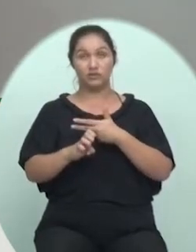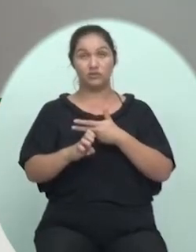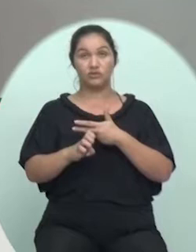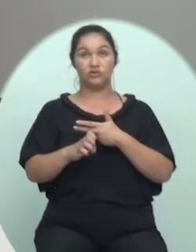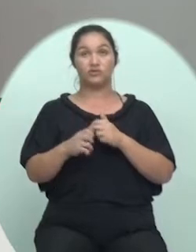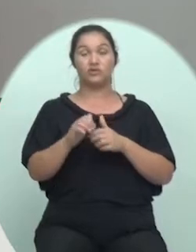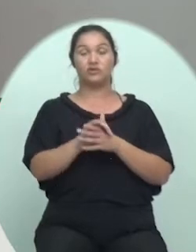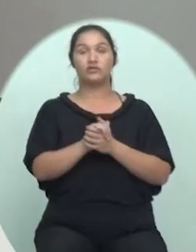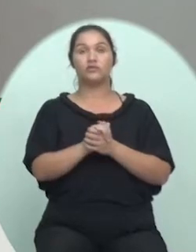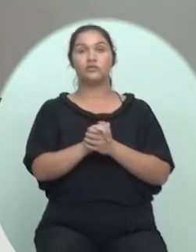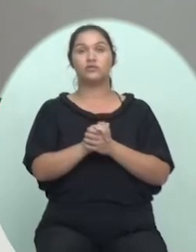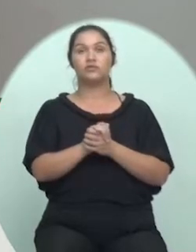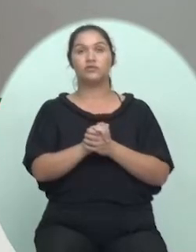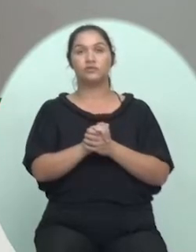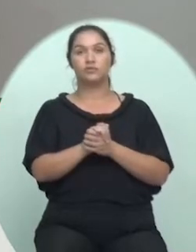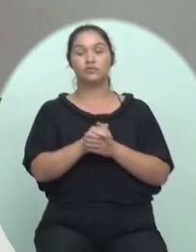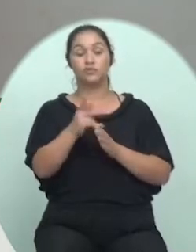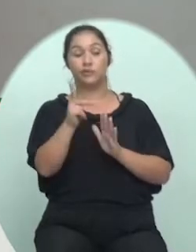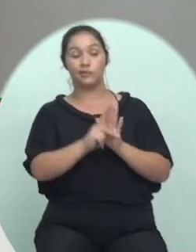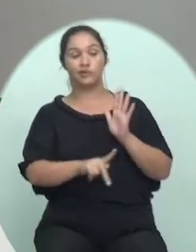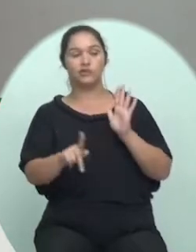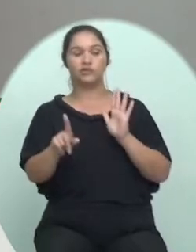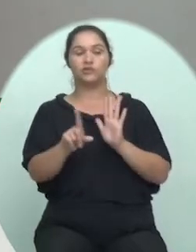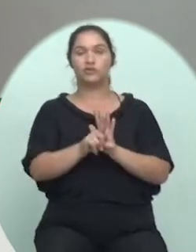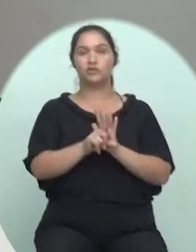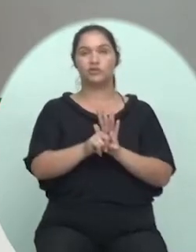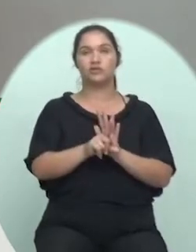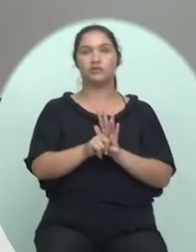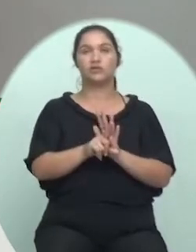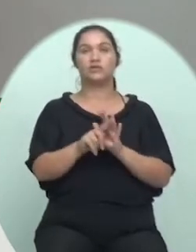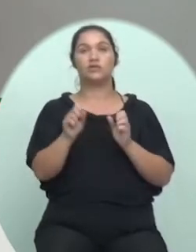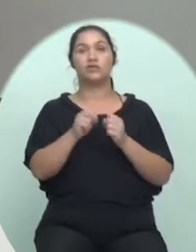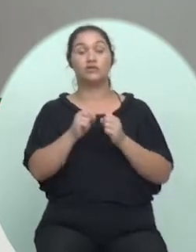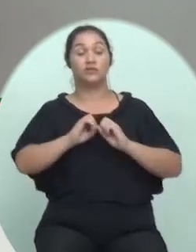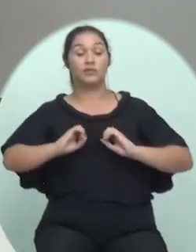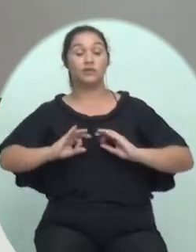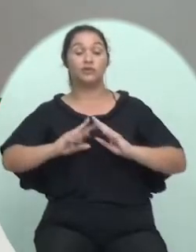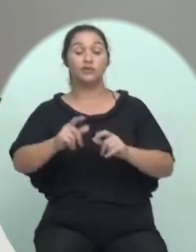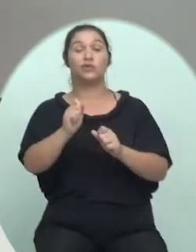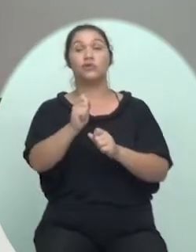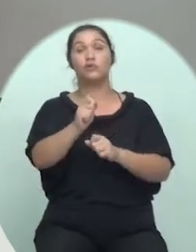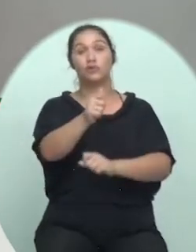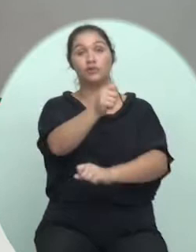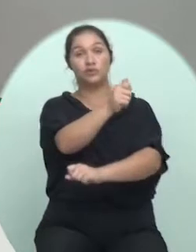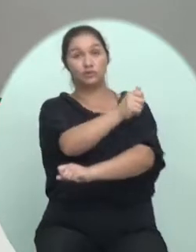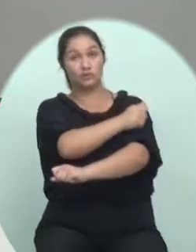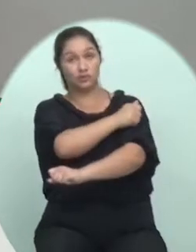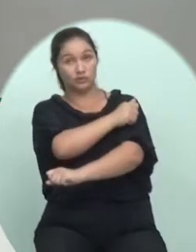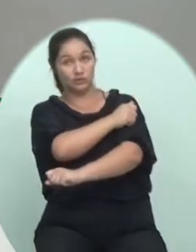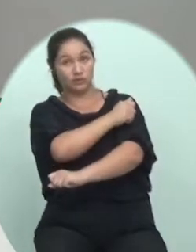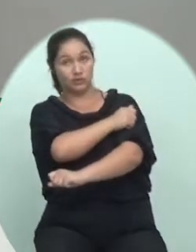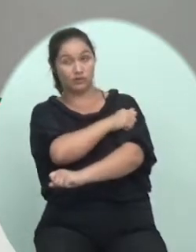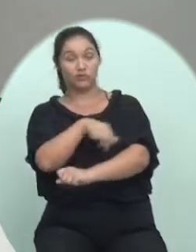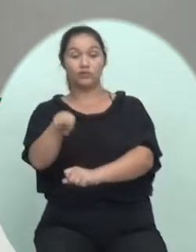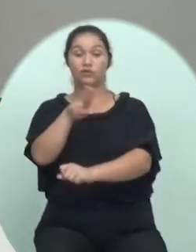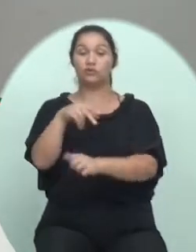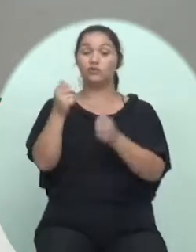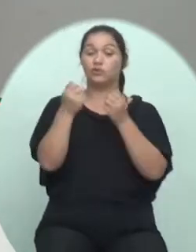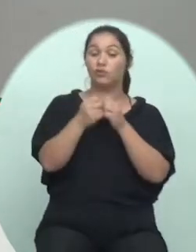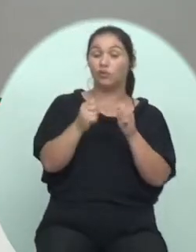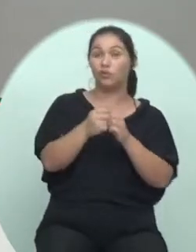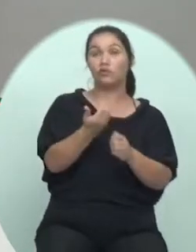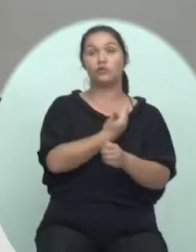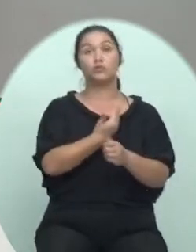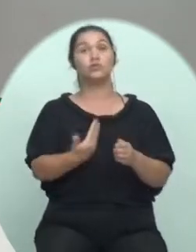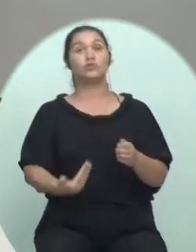casa, o projeto de lei que vai possibilitar que todos os estudantes que utilizam transporte público nessa cidade possam